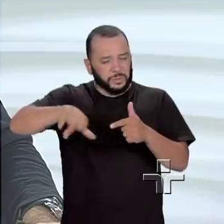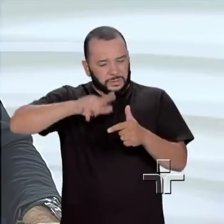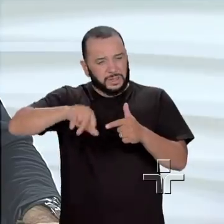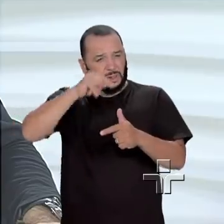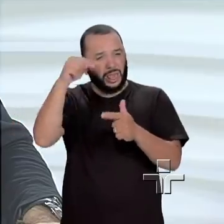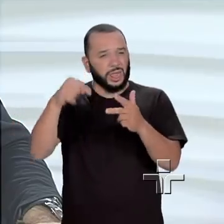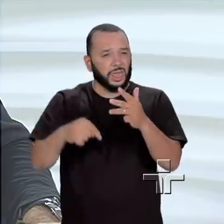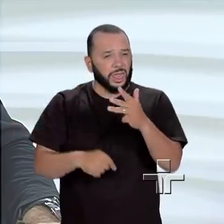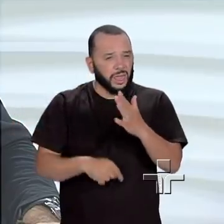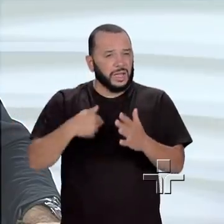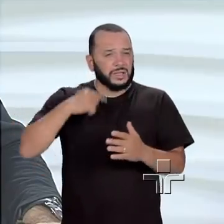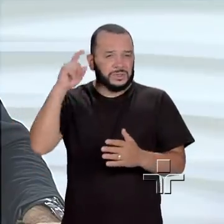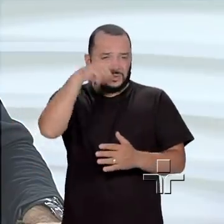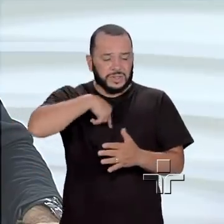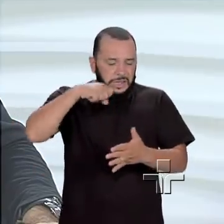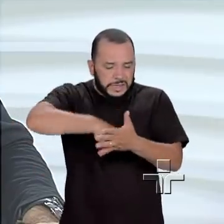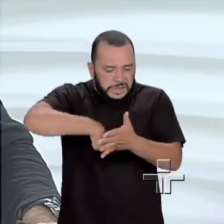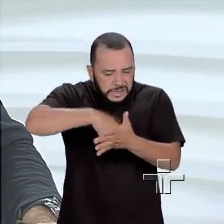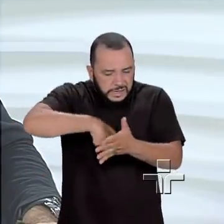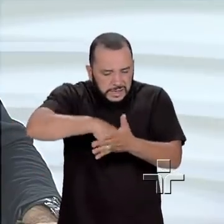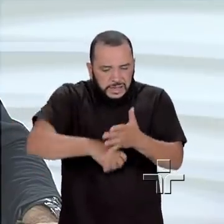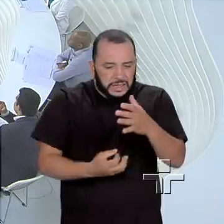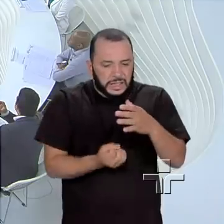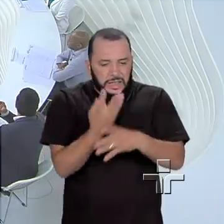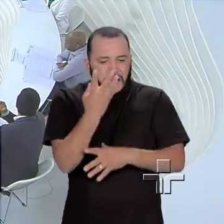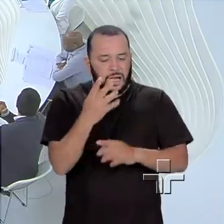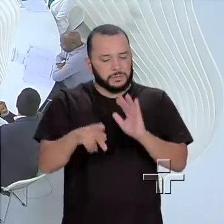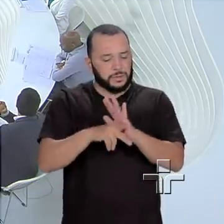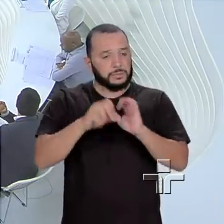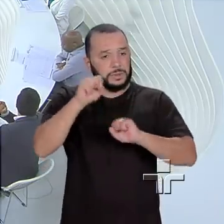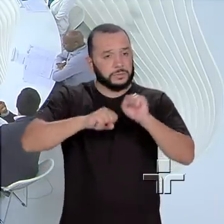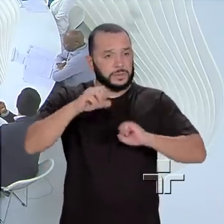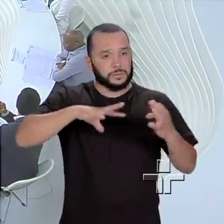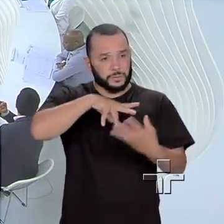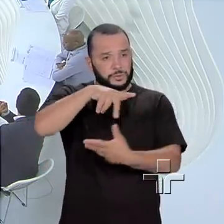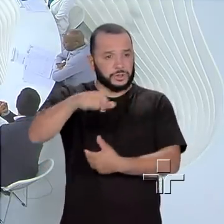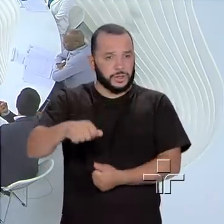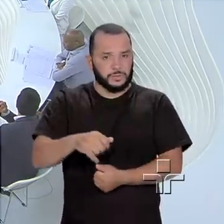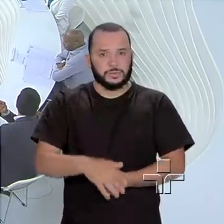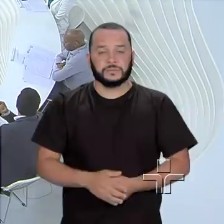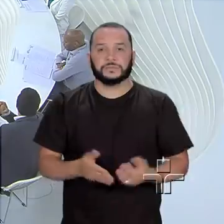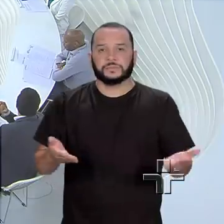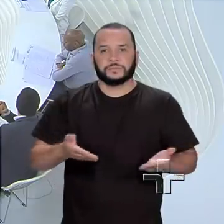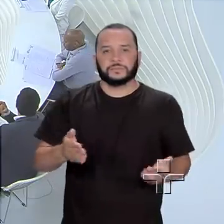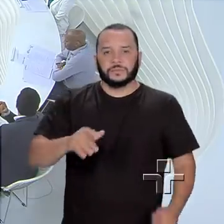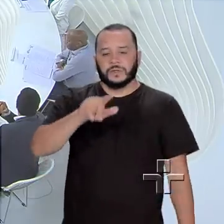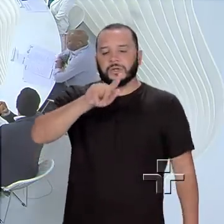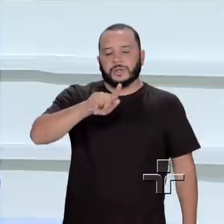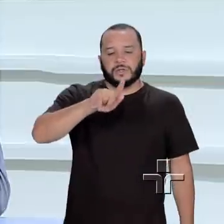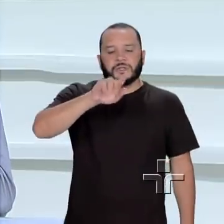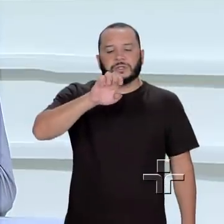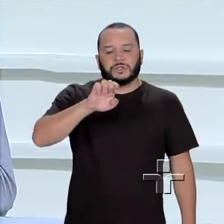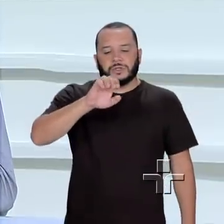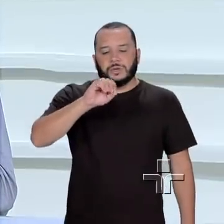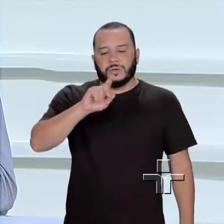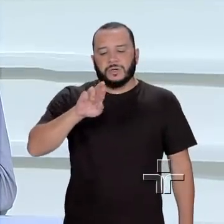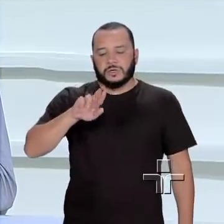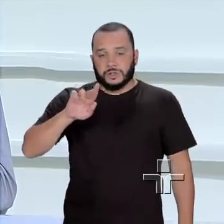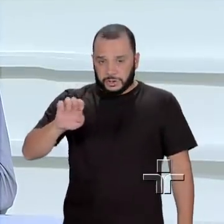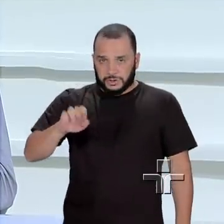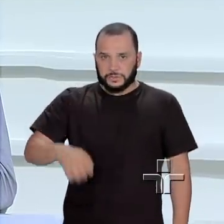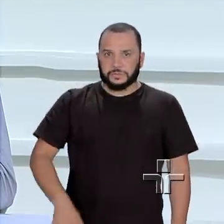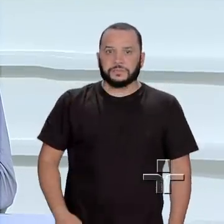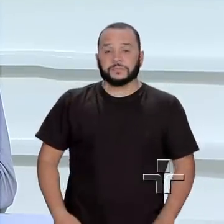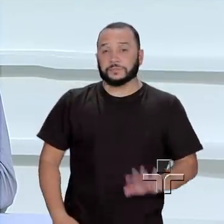fazer um negócio verdadeiramente global. O Jorge. Muito bem. A minha questão é a seguinte: o Facebook, Silvio,